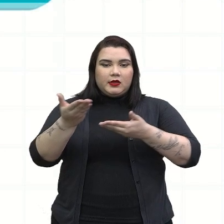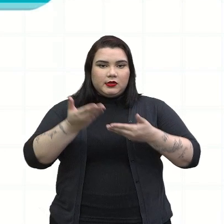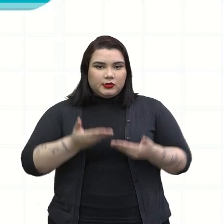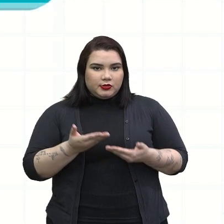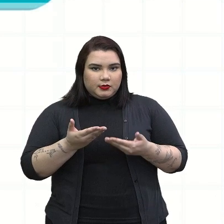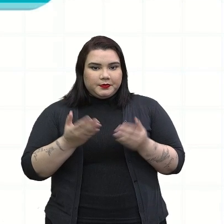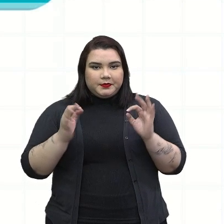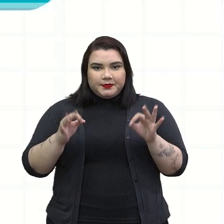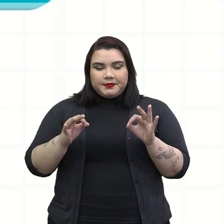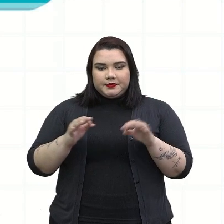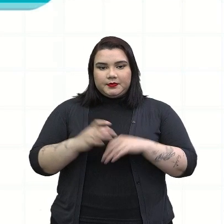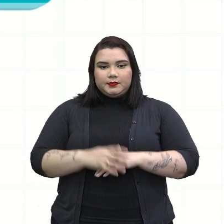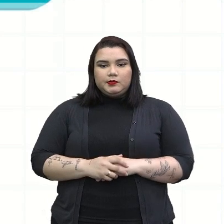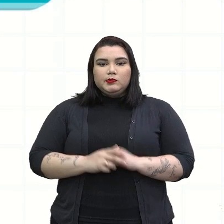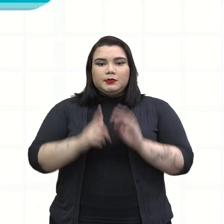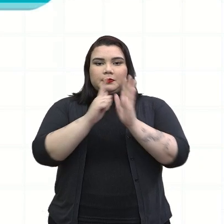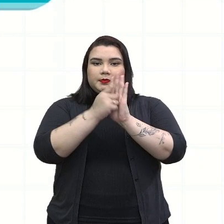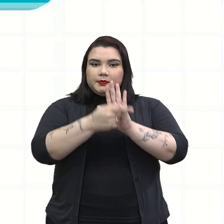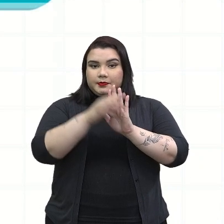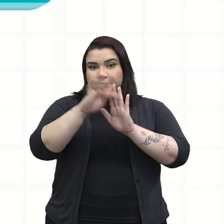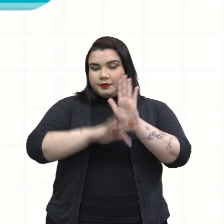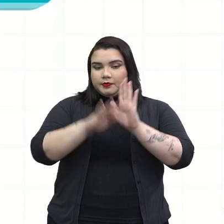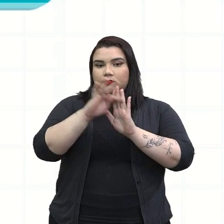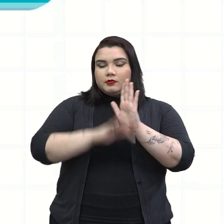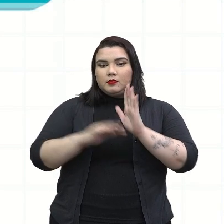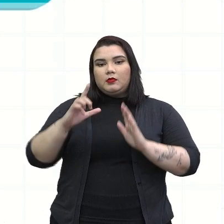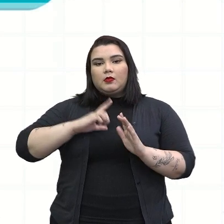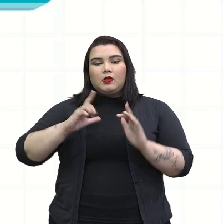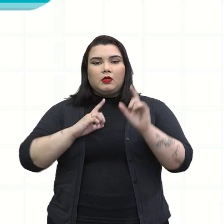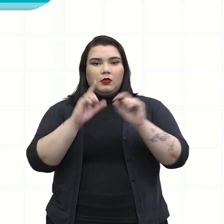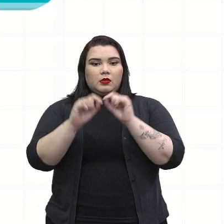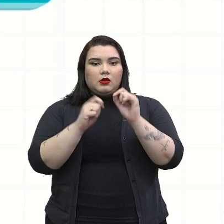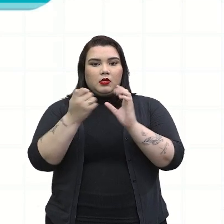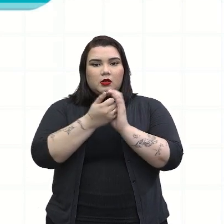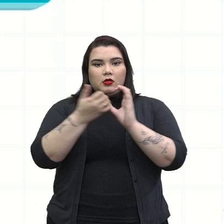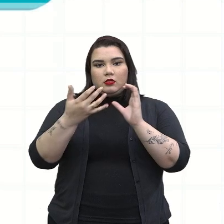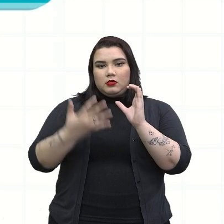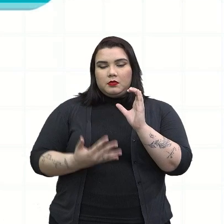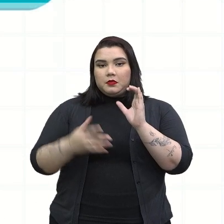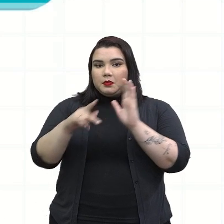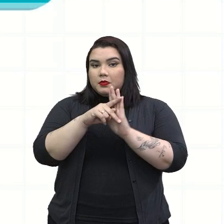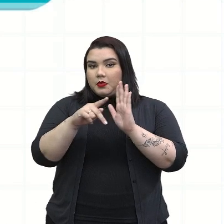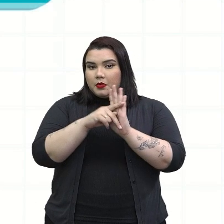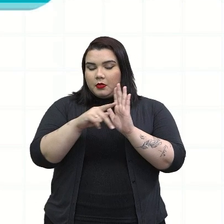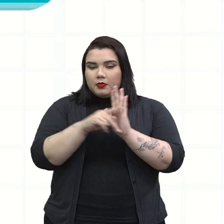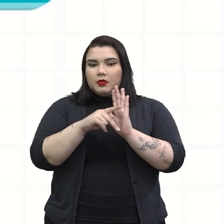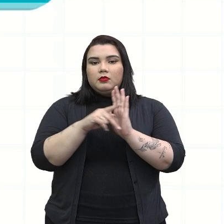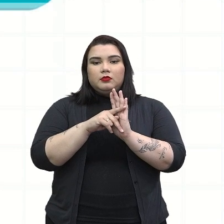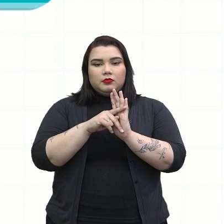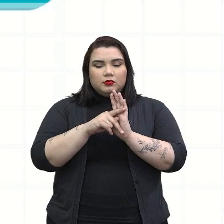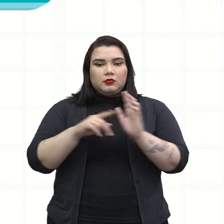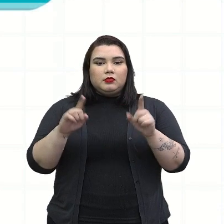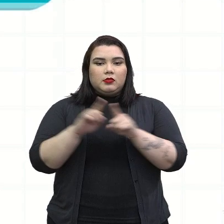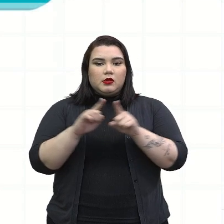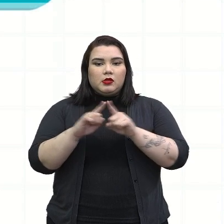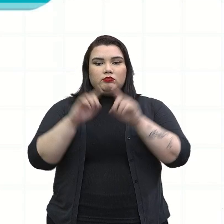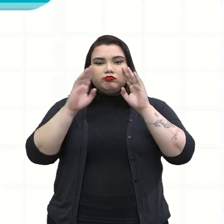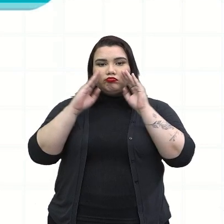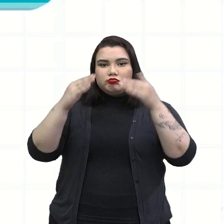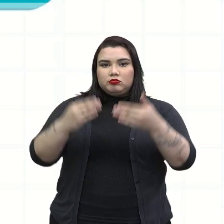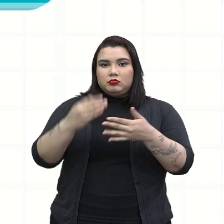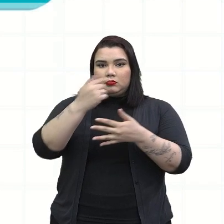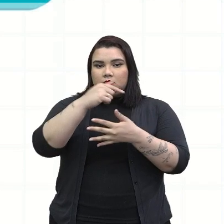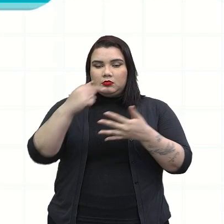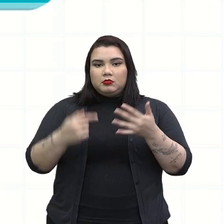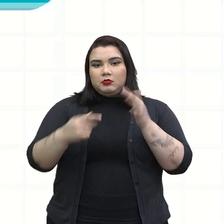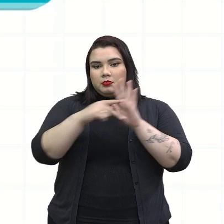postal. É um gênero textual com as suas características próprias, suas